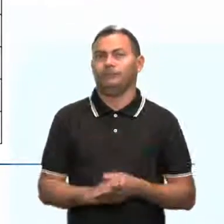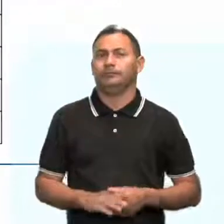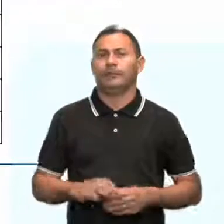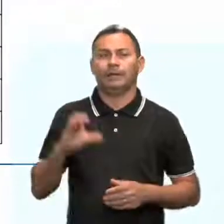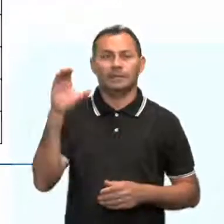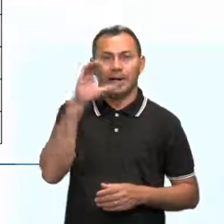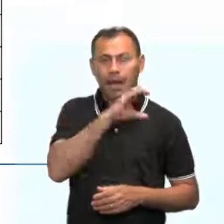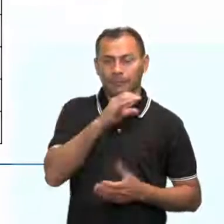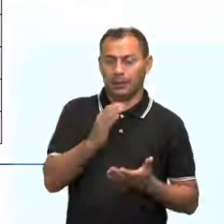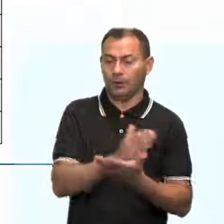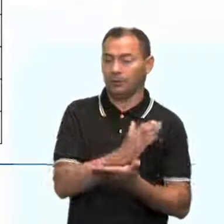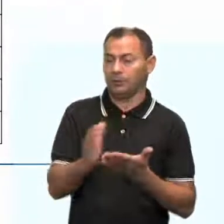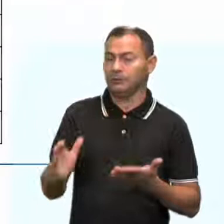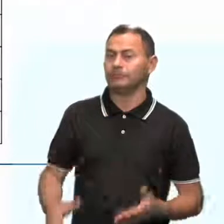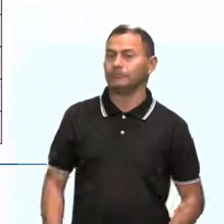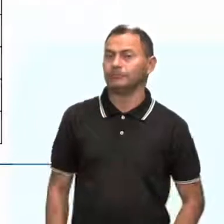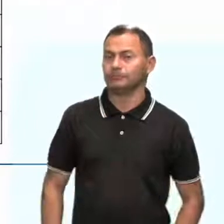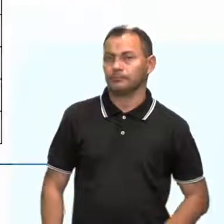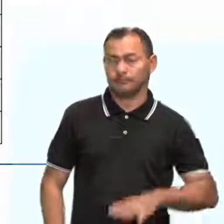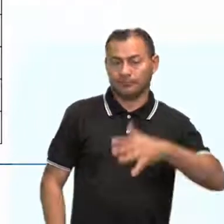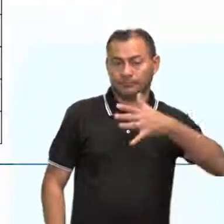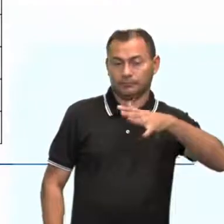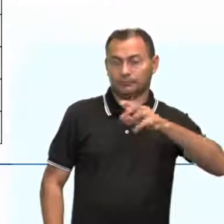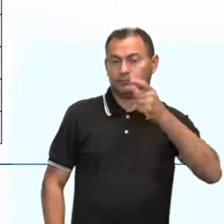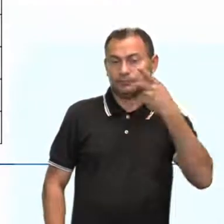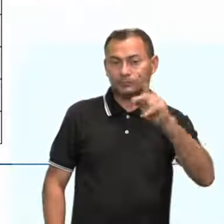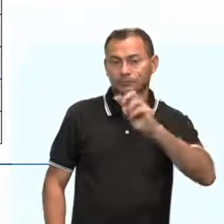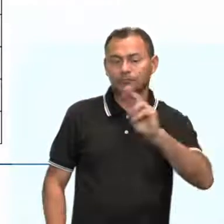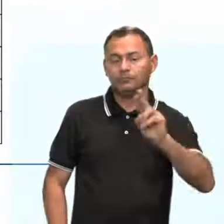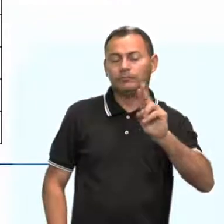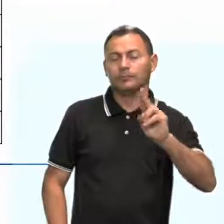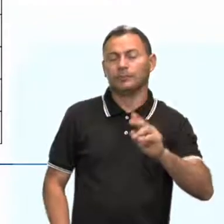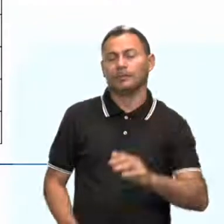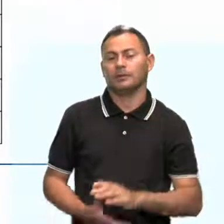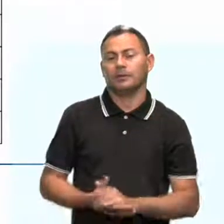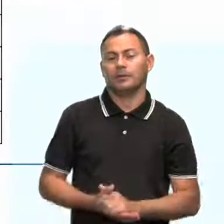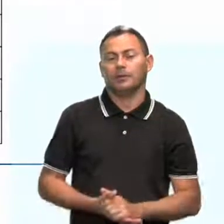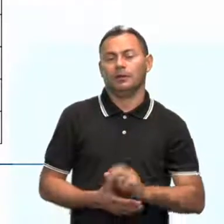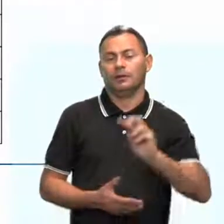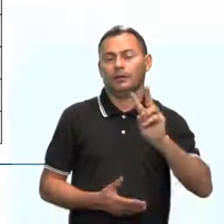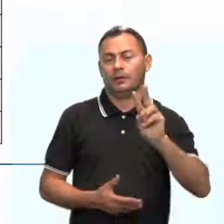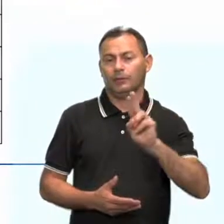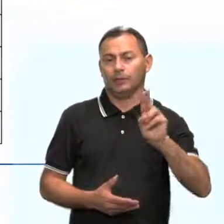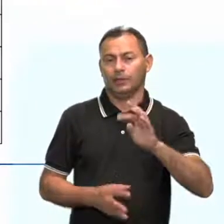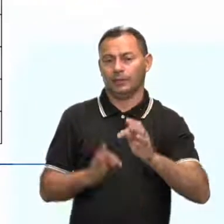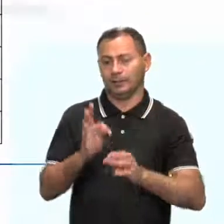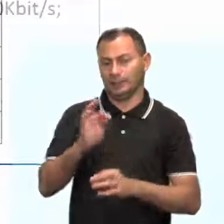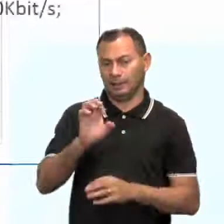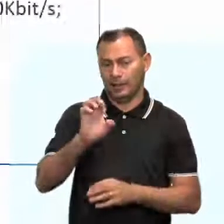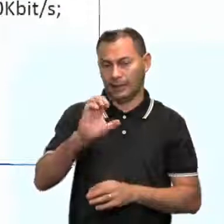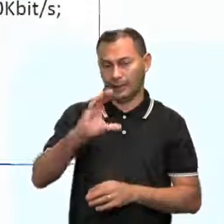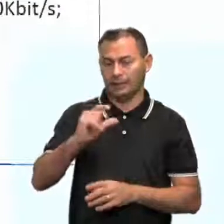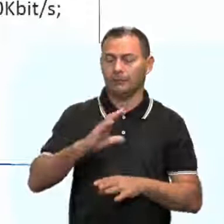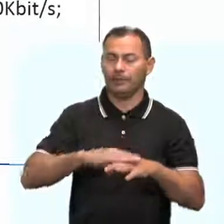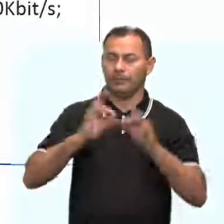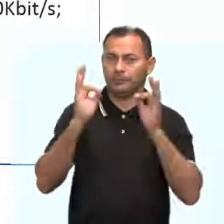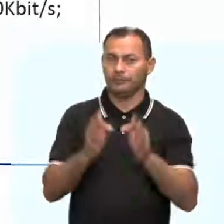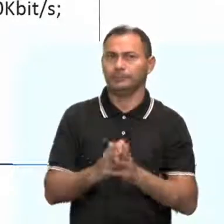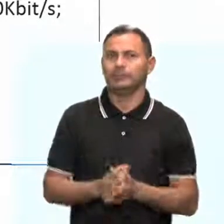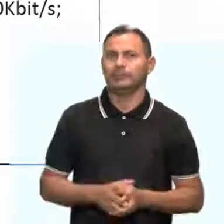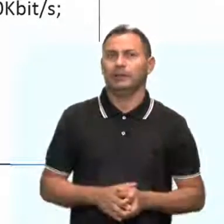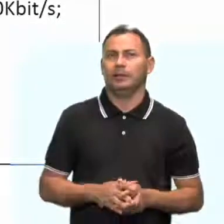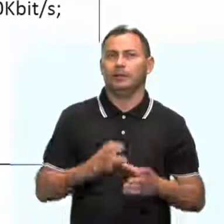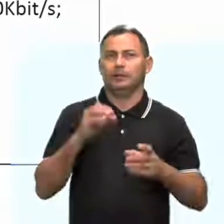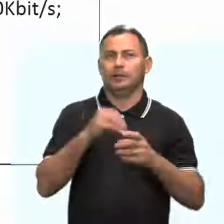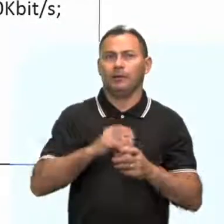mais rápidas. Então depende da sua aplicação, que você vai utilizar a técnica que for mais adequada. E a